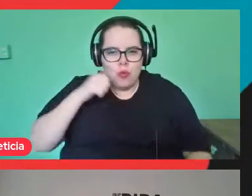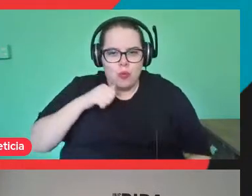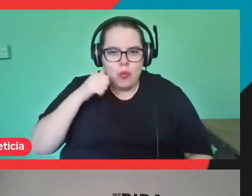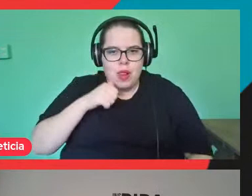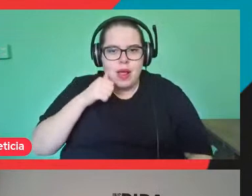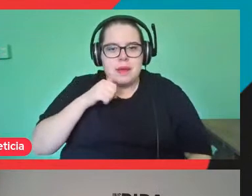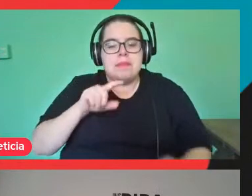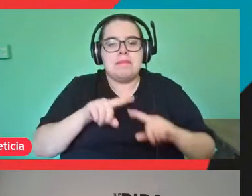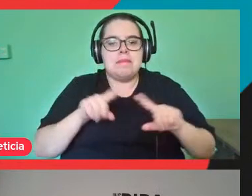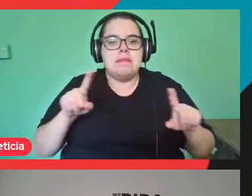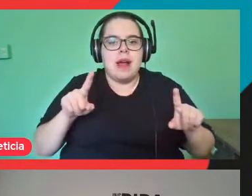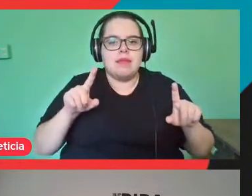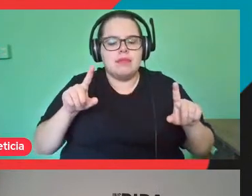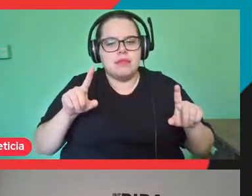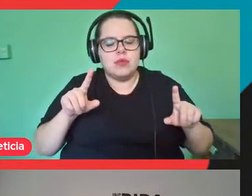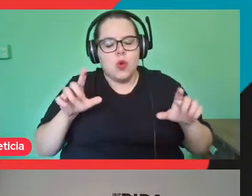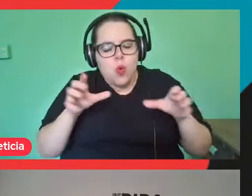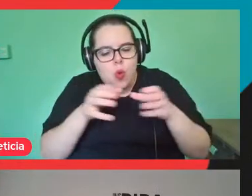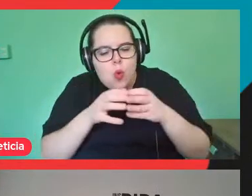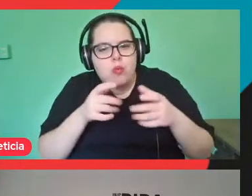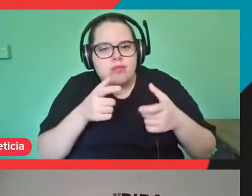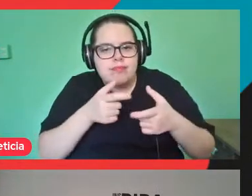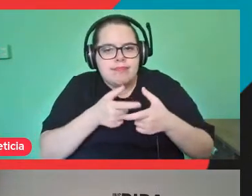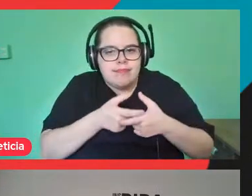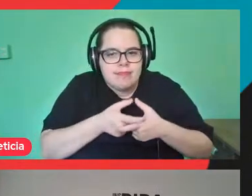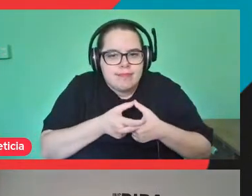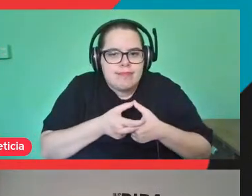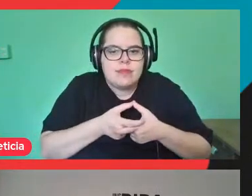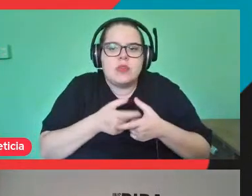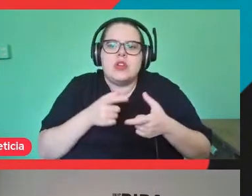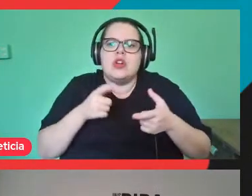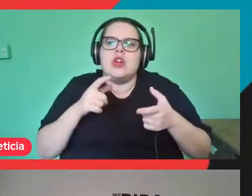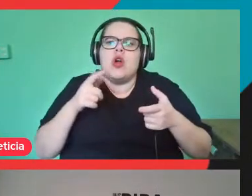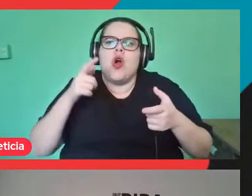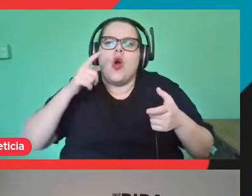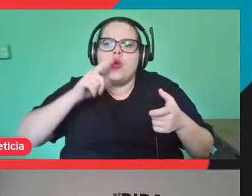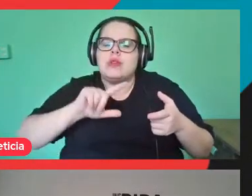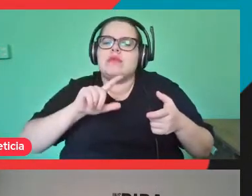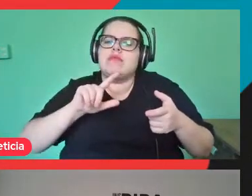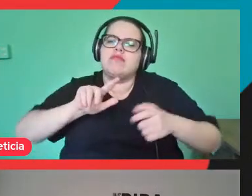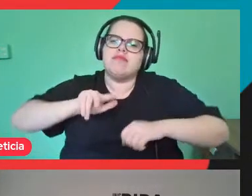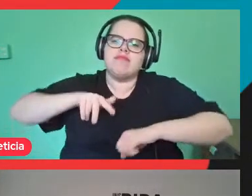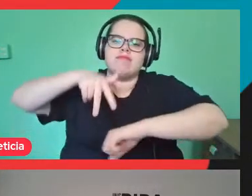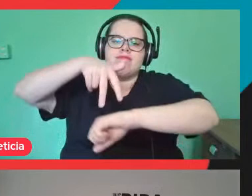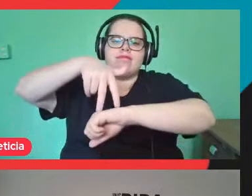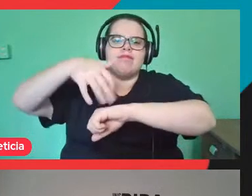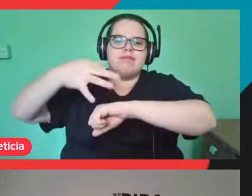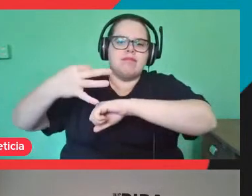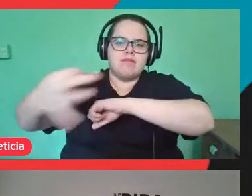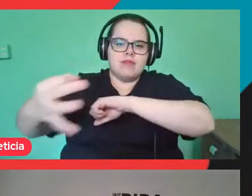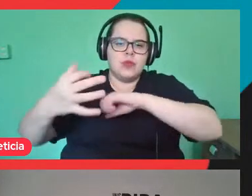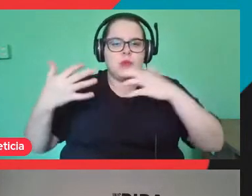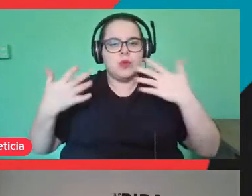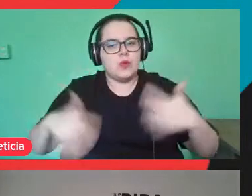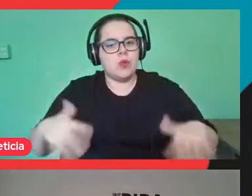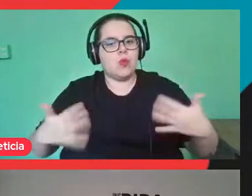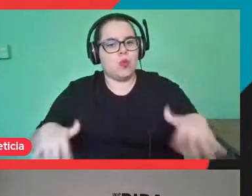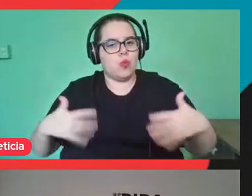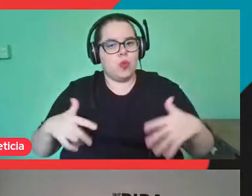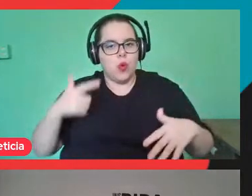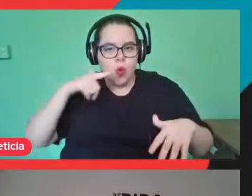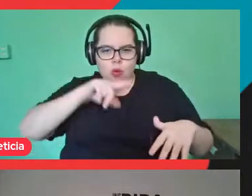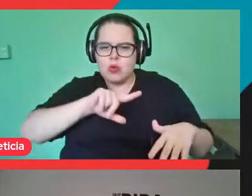mas voltados para grupos minorizados conseguirem ter a sua voz, conseguirem ter